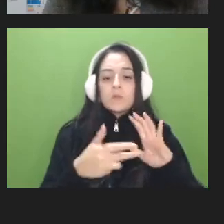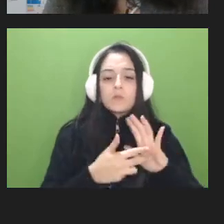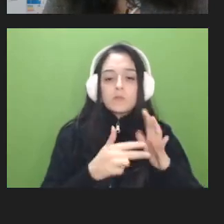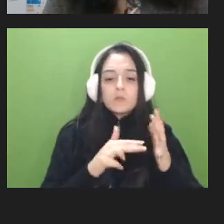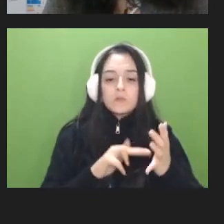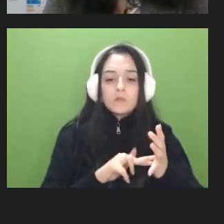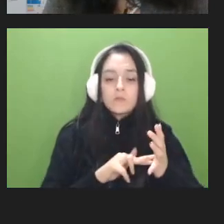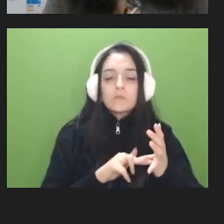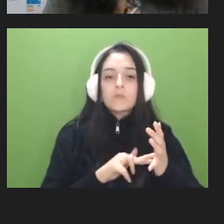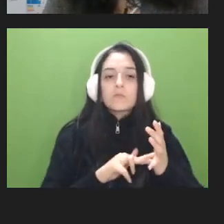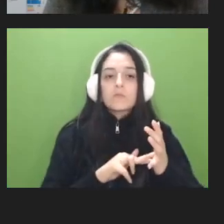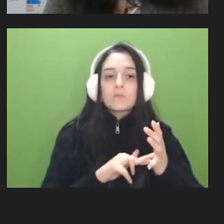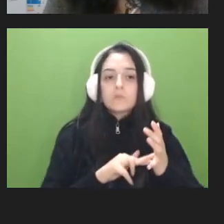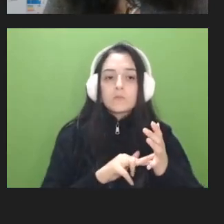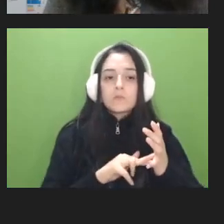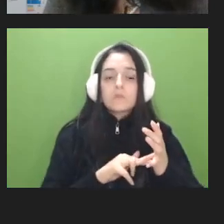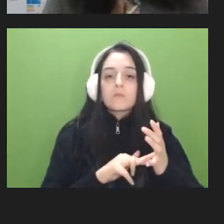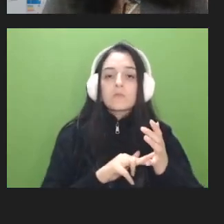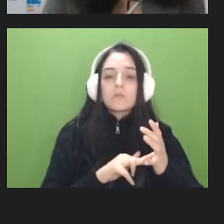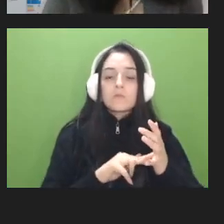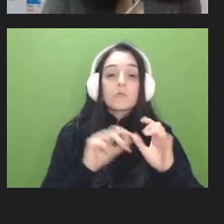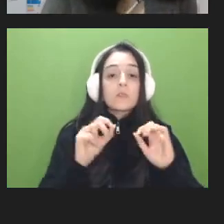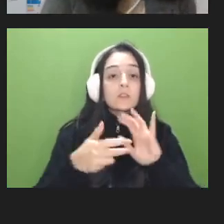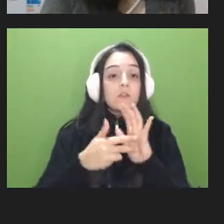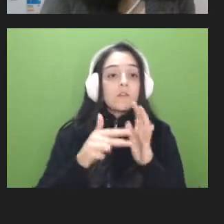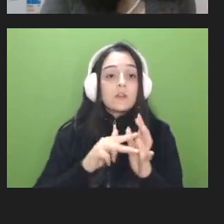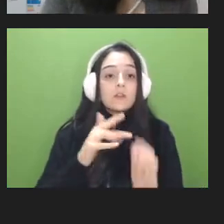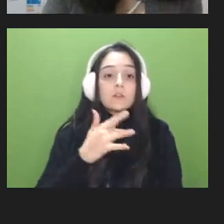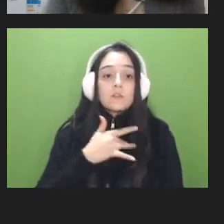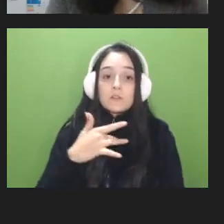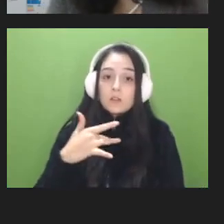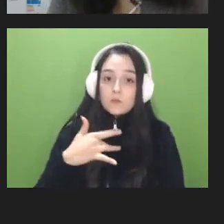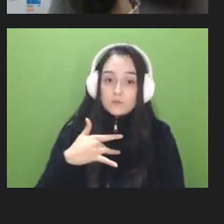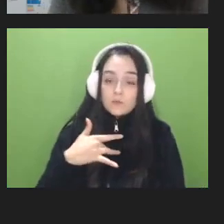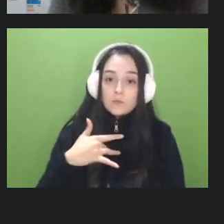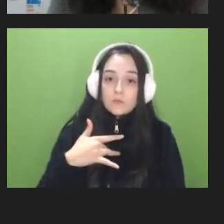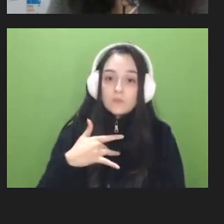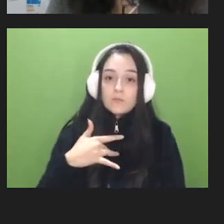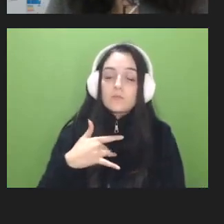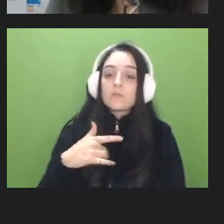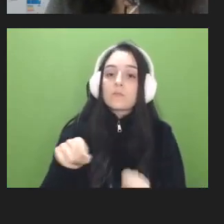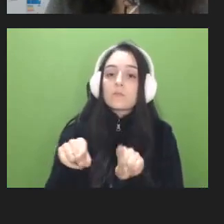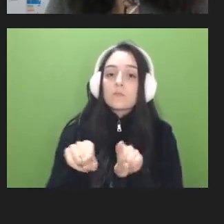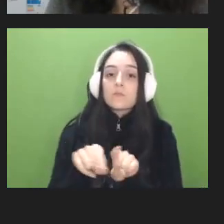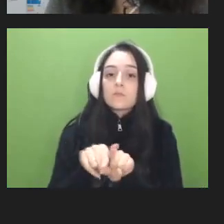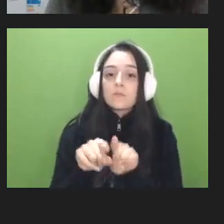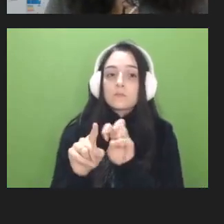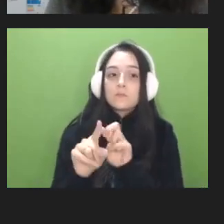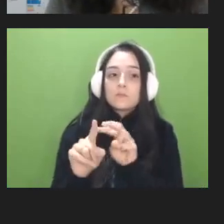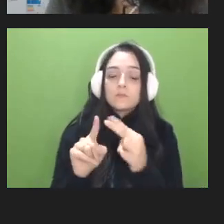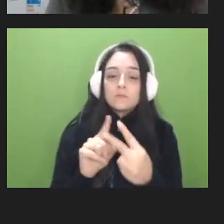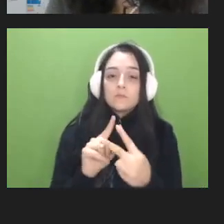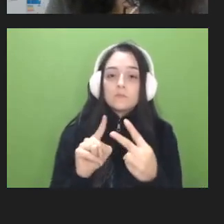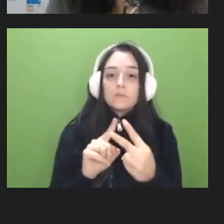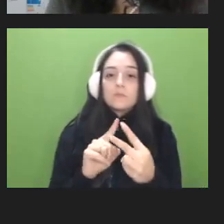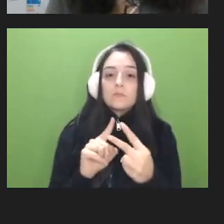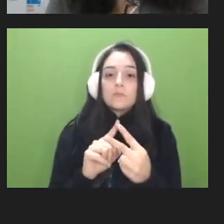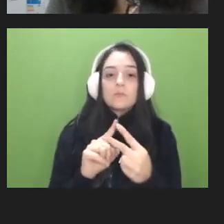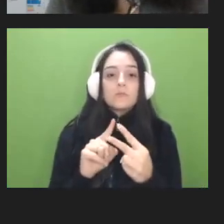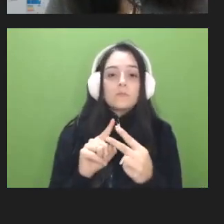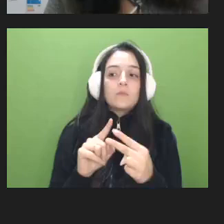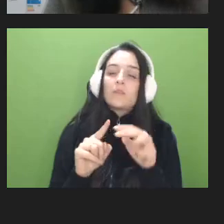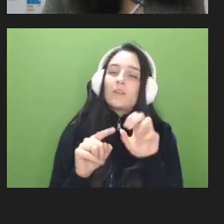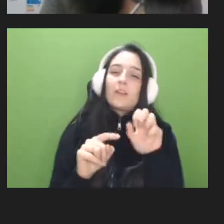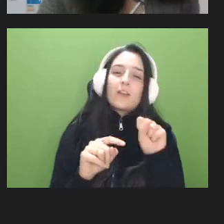esse conceito de saúde, através também dessa perspectiva da Savaia, através de